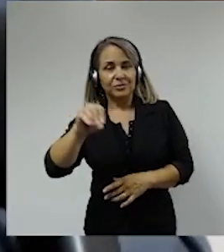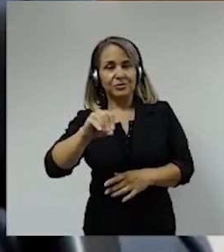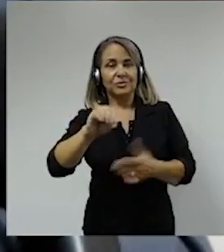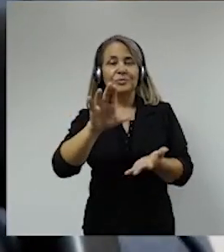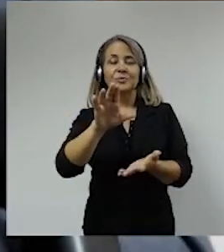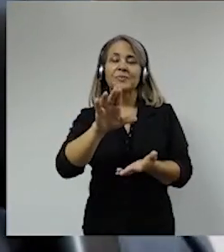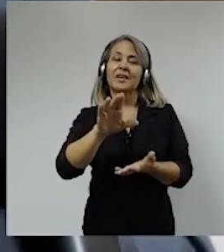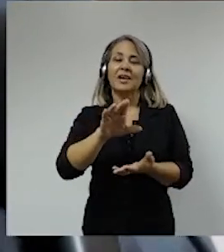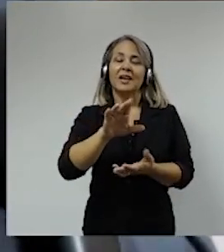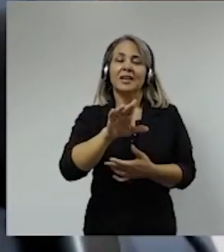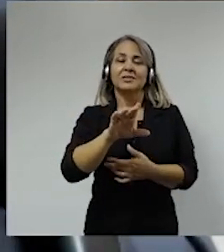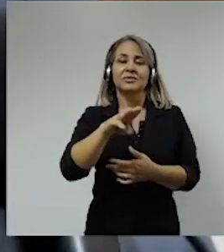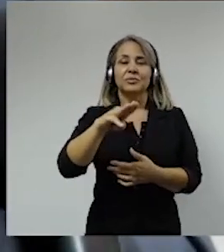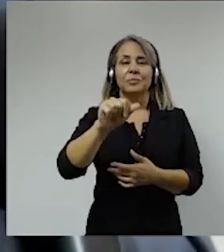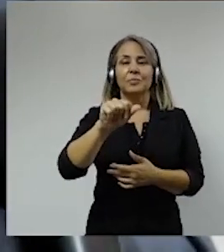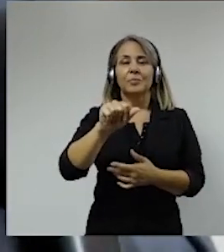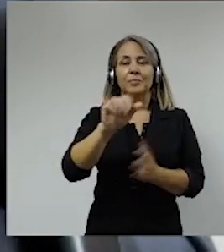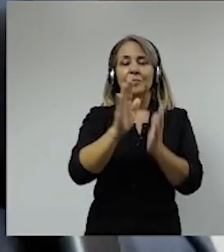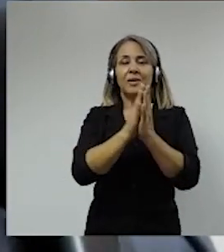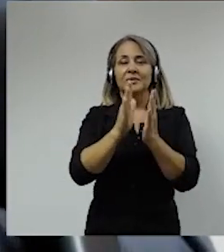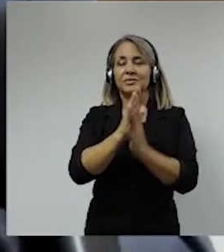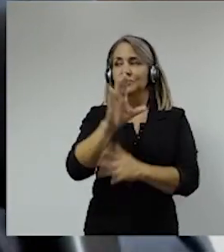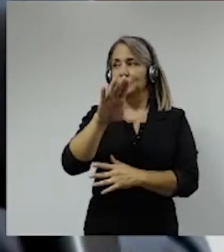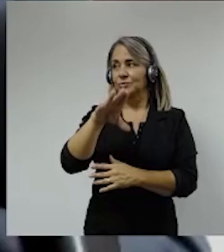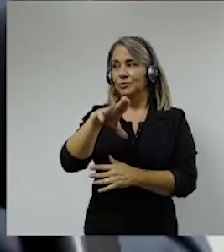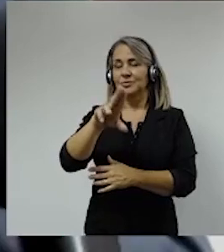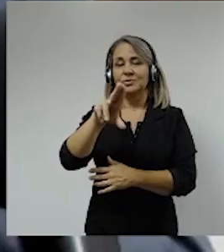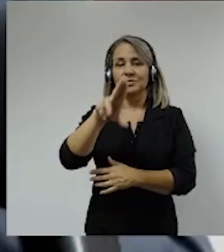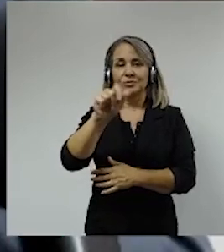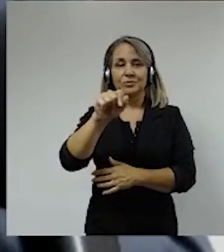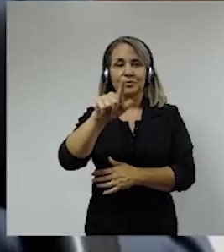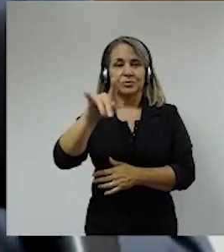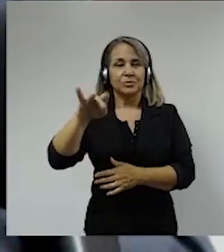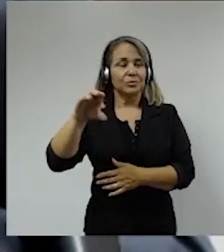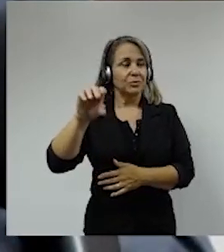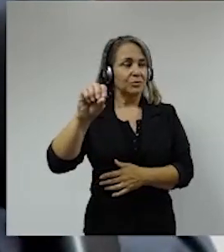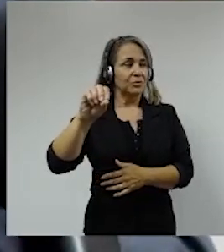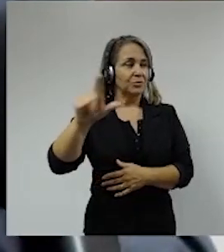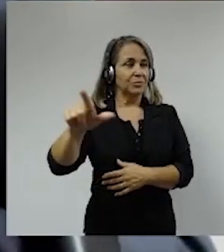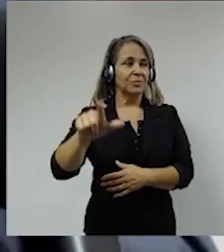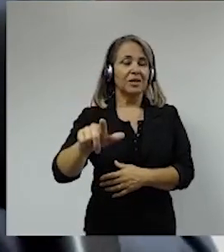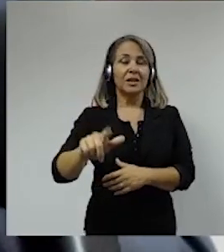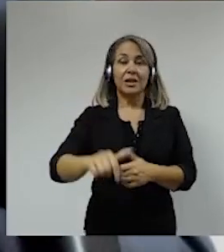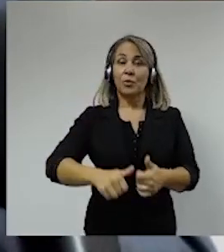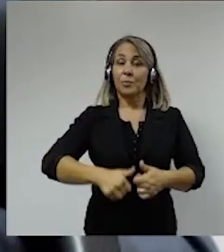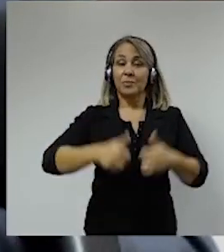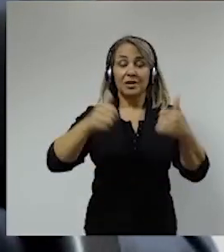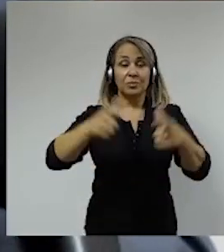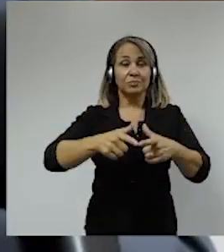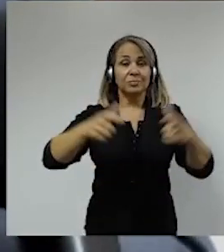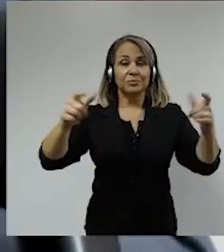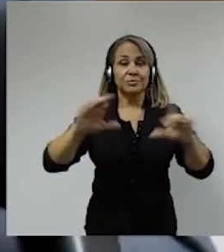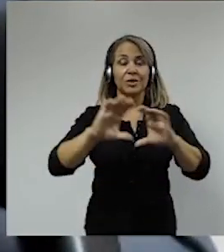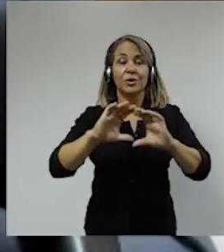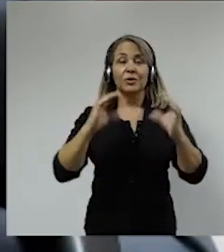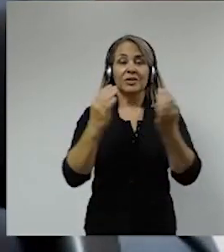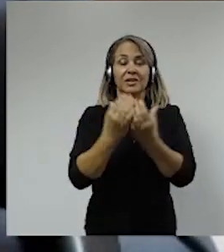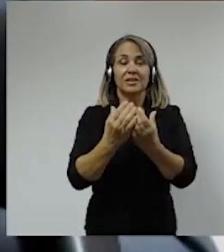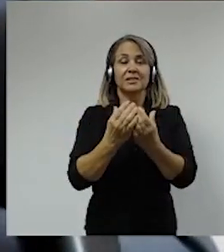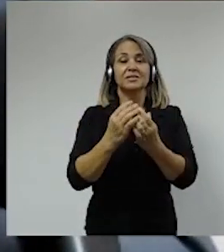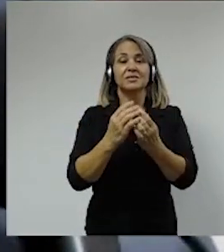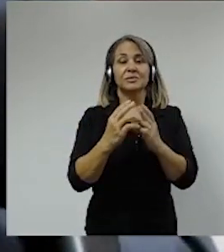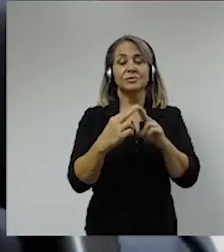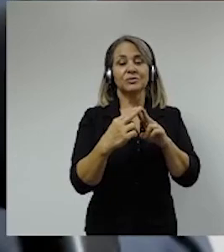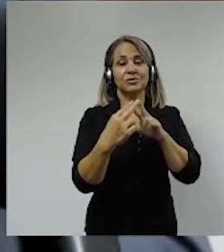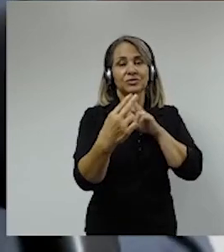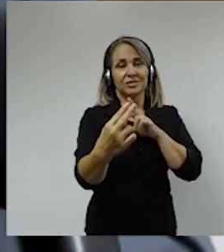e estou também muito feliz por estar participando desse, que é o maior congresso digital da história do direito no